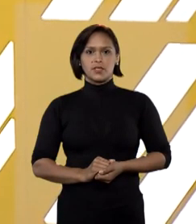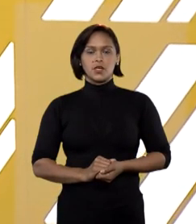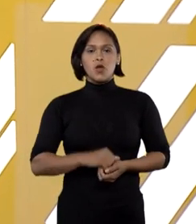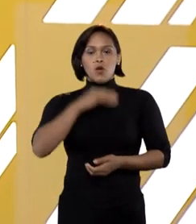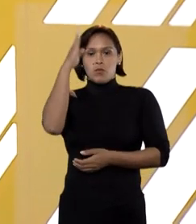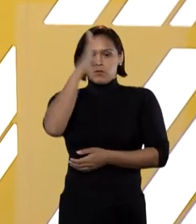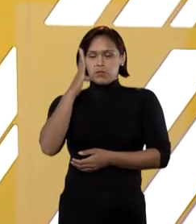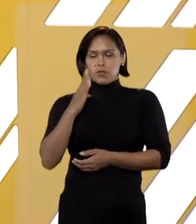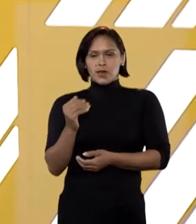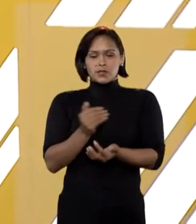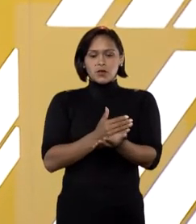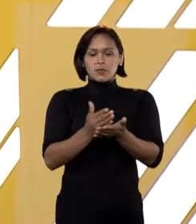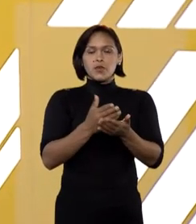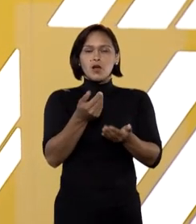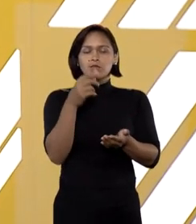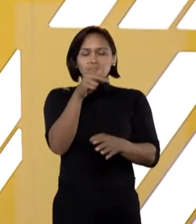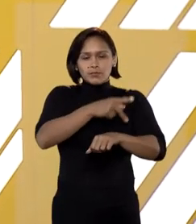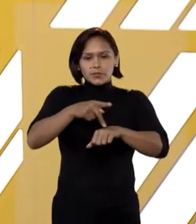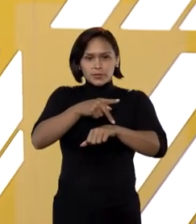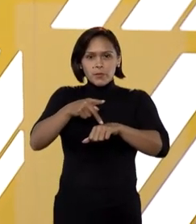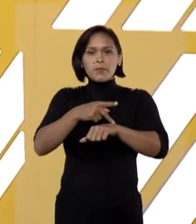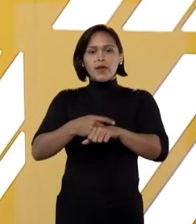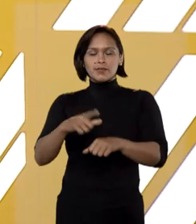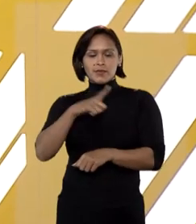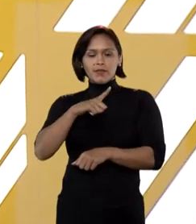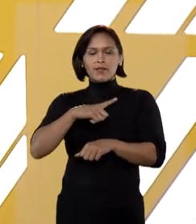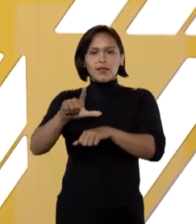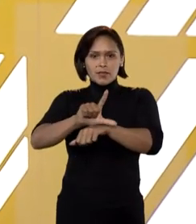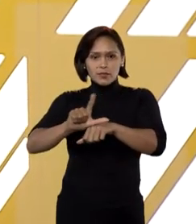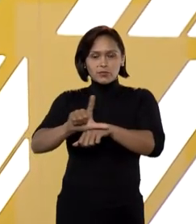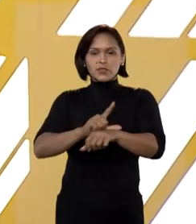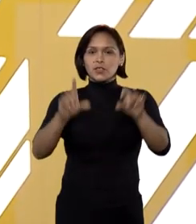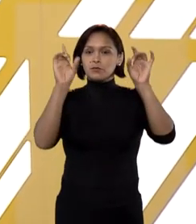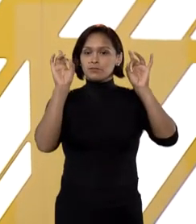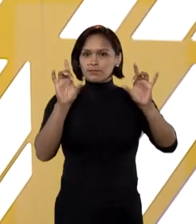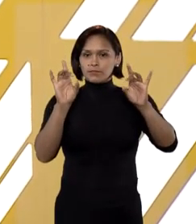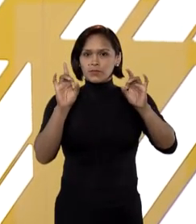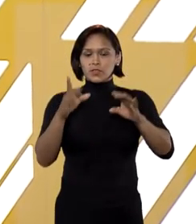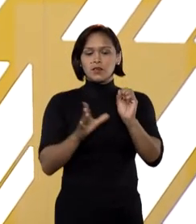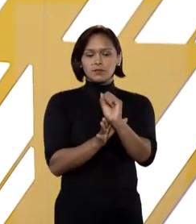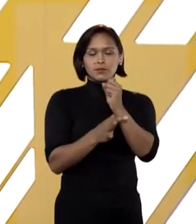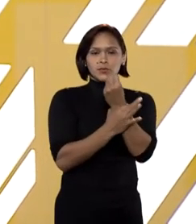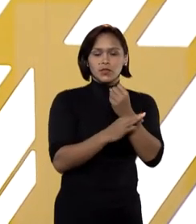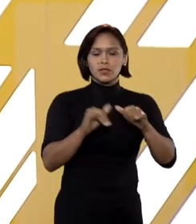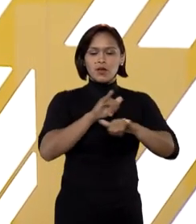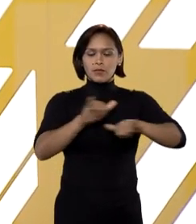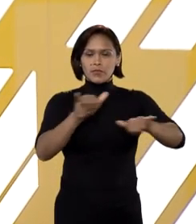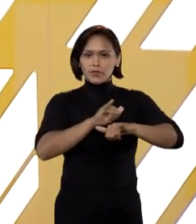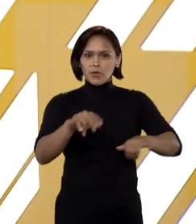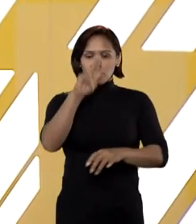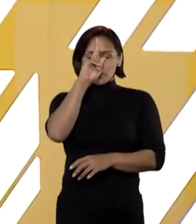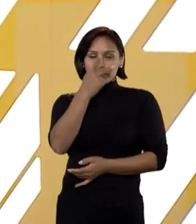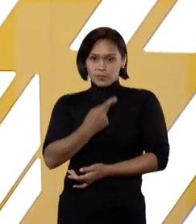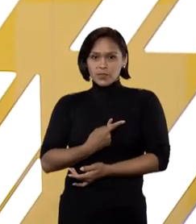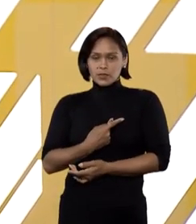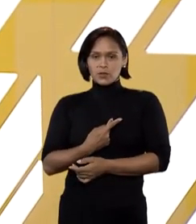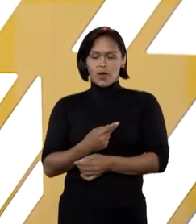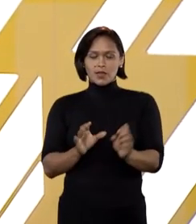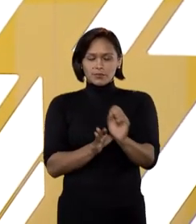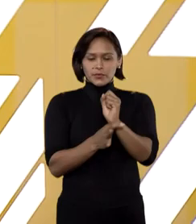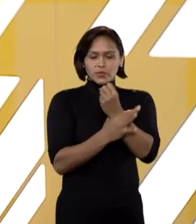O Brasil passou a fazer parte dos países que contam com uma legislação específica para a proteção de informações pessoais